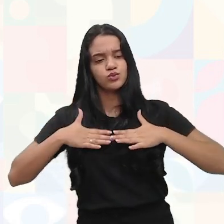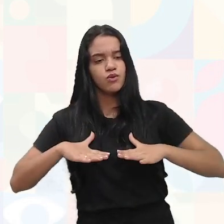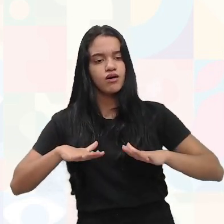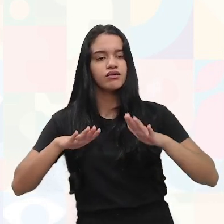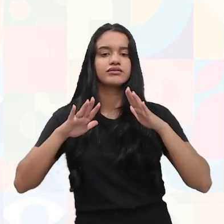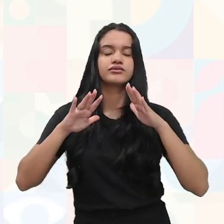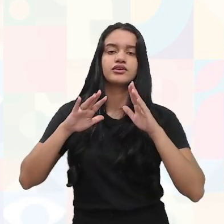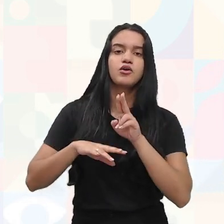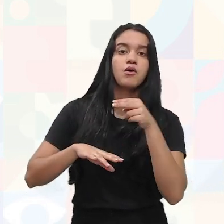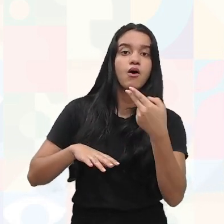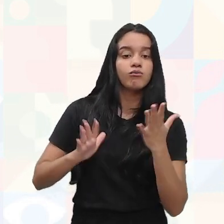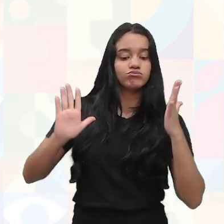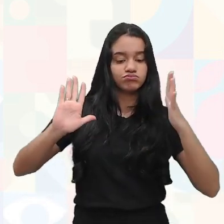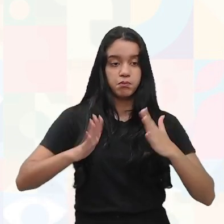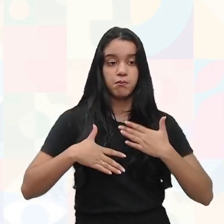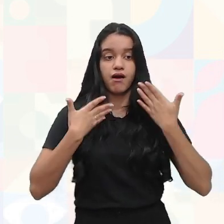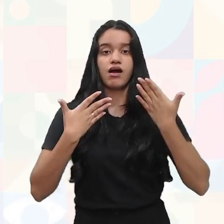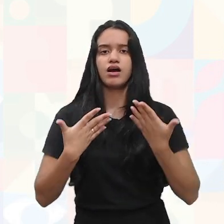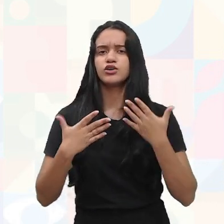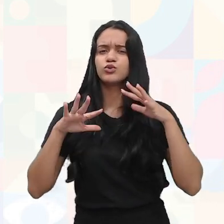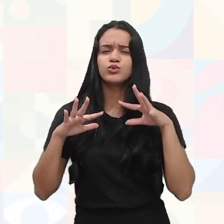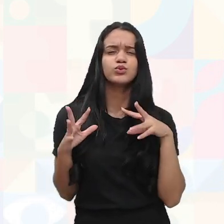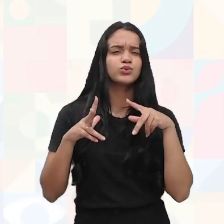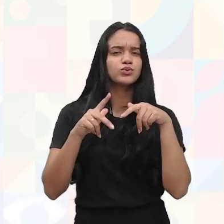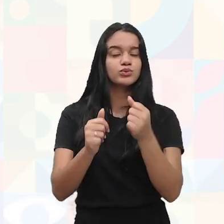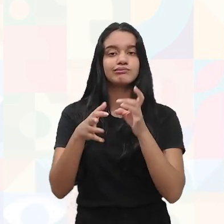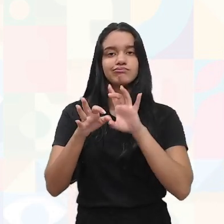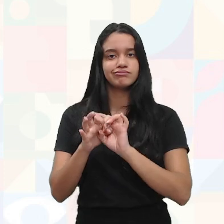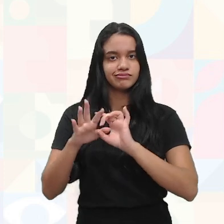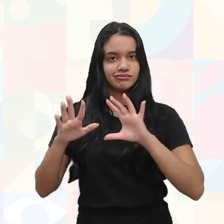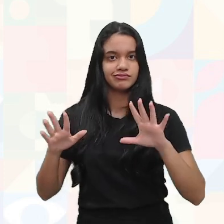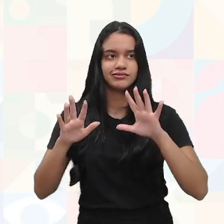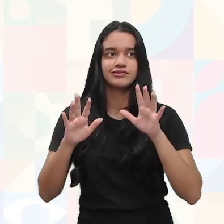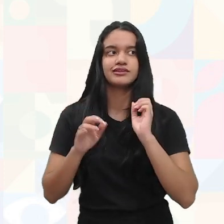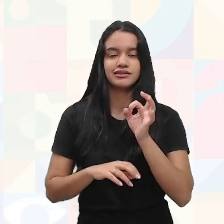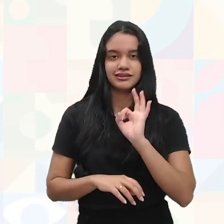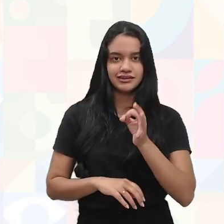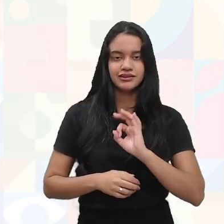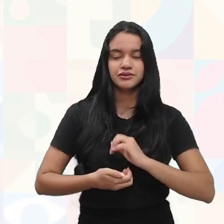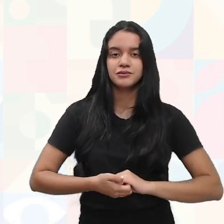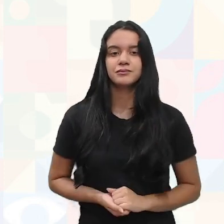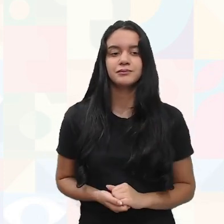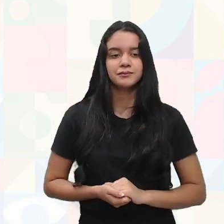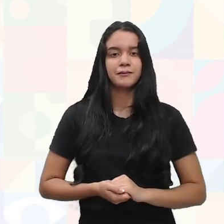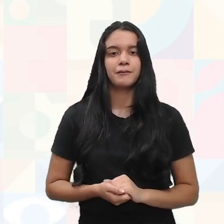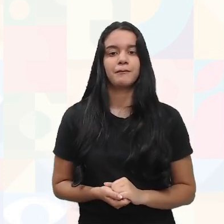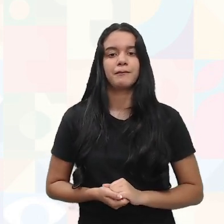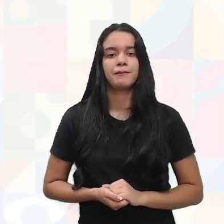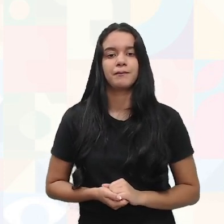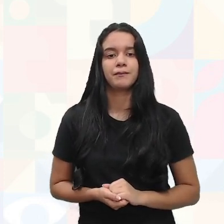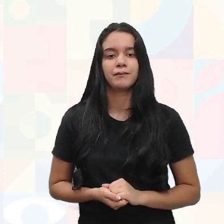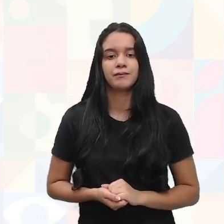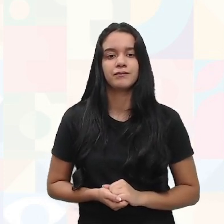é uma animação mais impactante, tudo isso vai ter disponível lá nessa ferramenta do Canva.